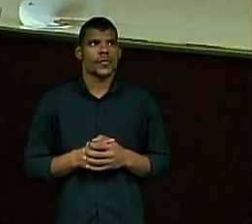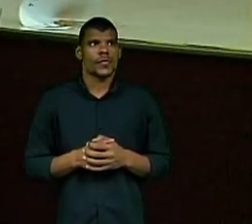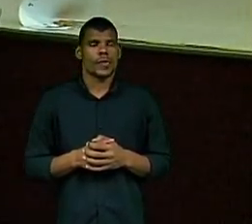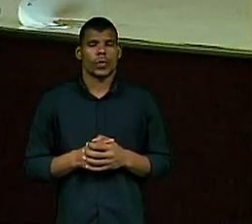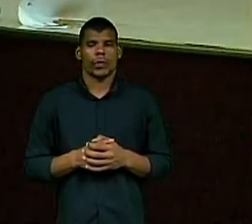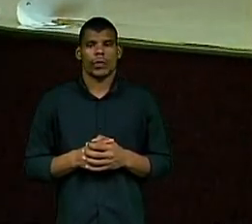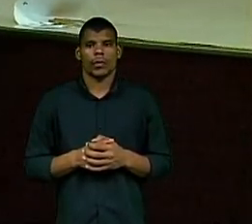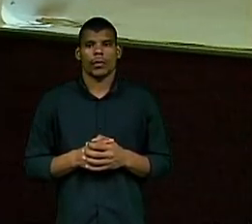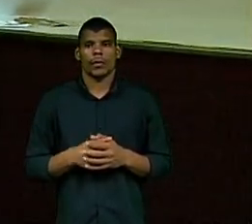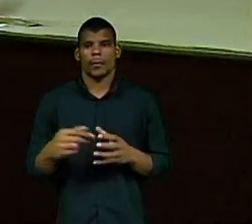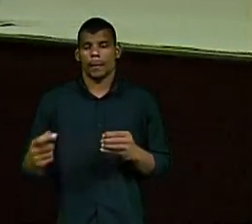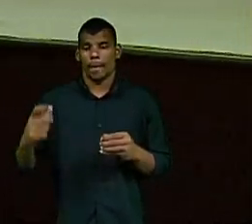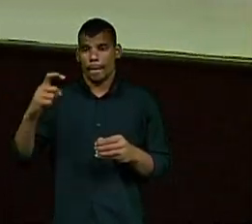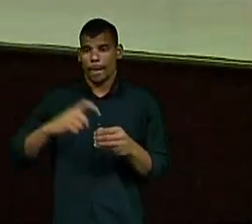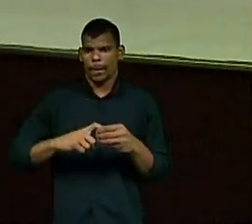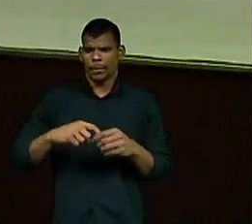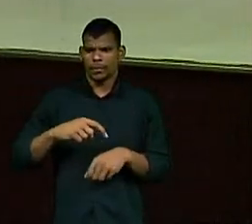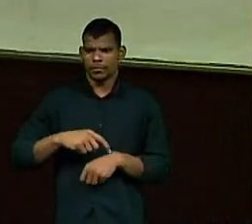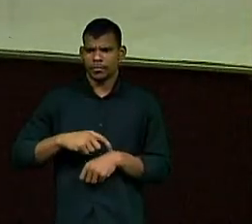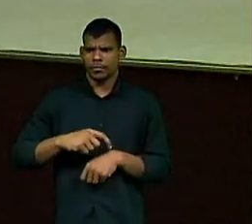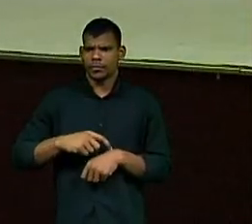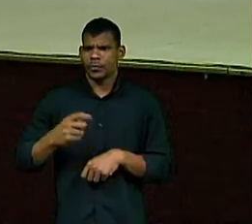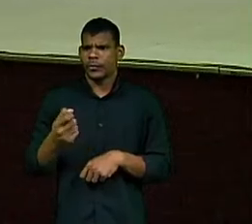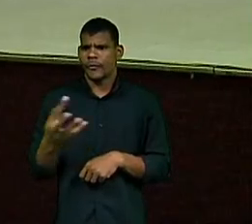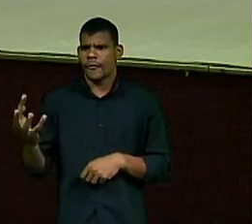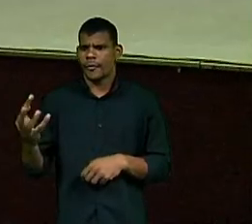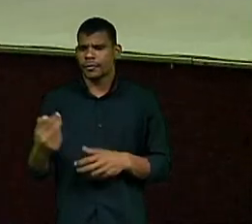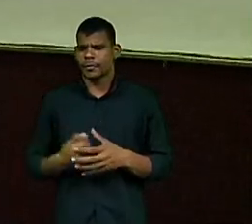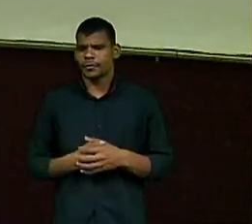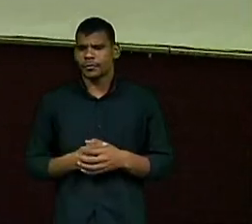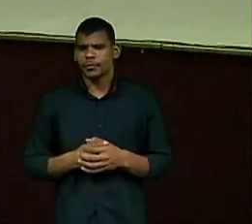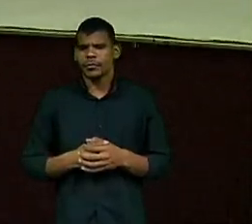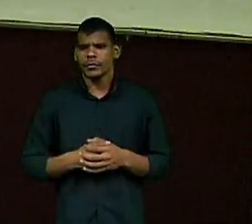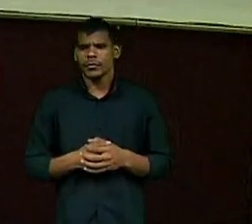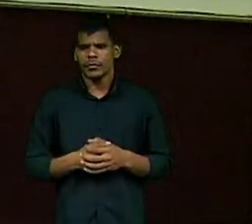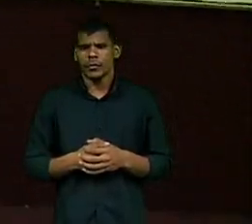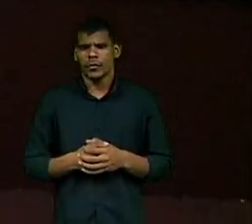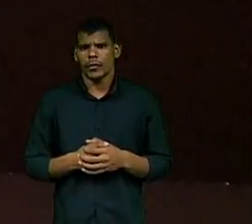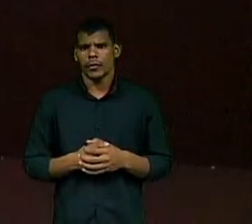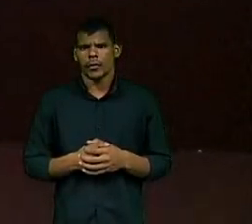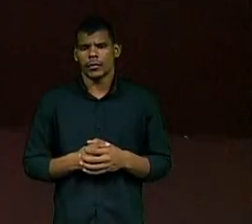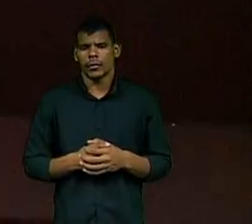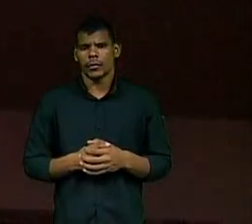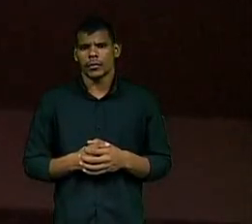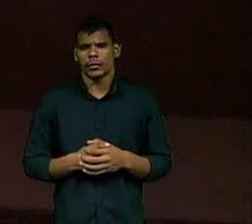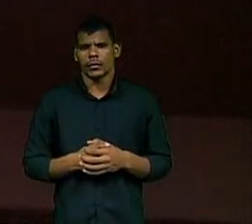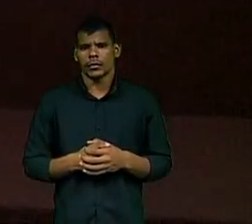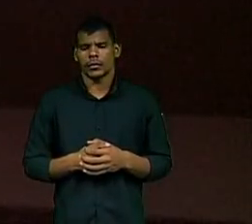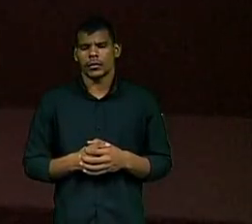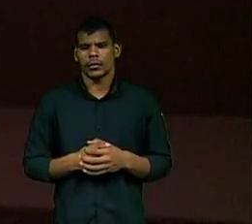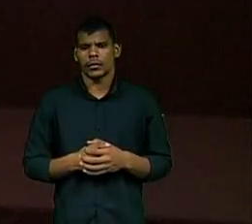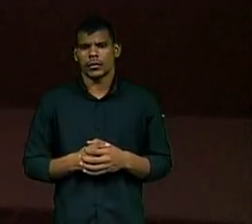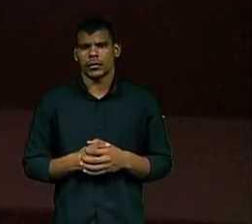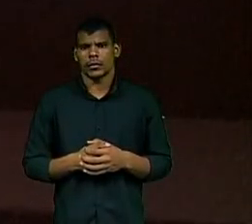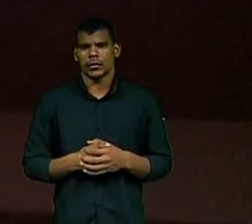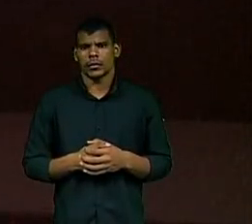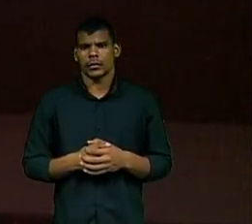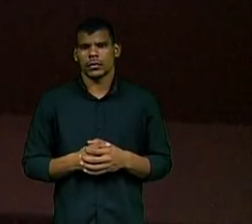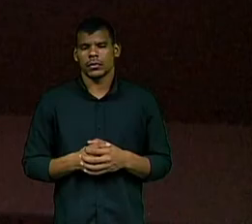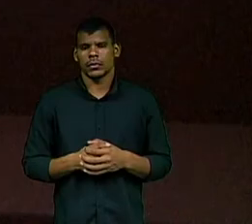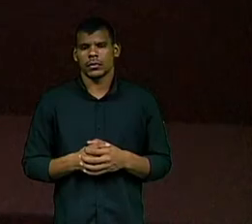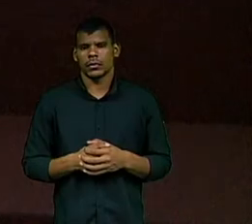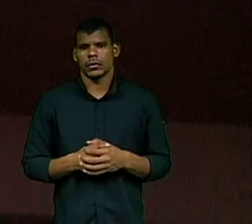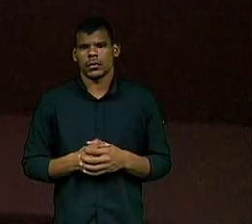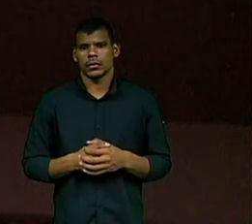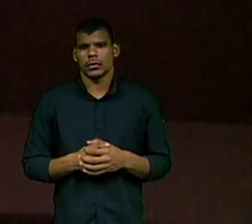mestre Fábio quantos minutos eu tenho ainda nenhum ai por isso quando ela fica